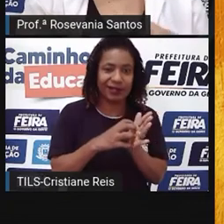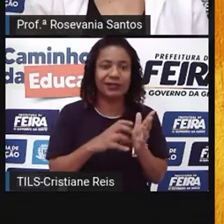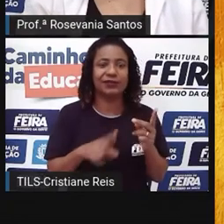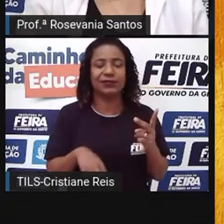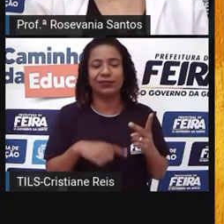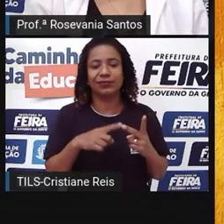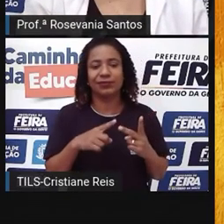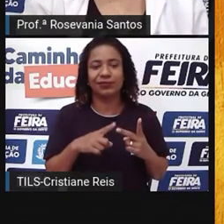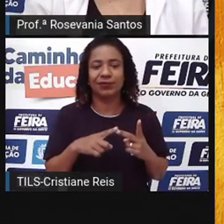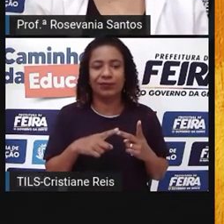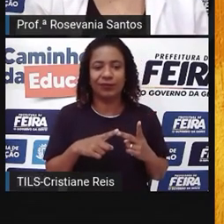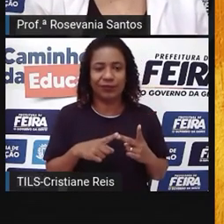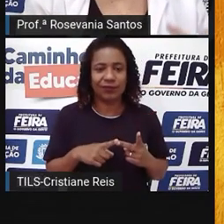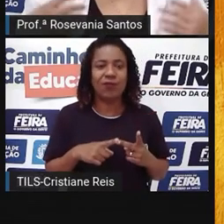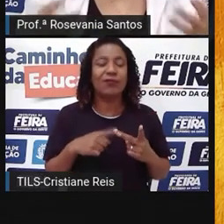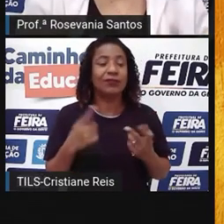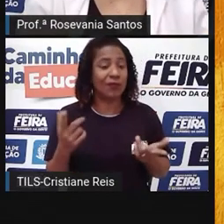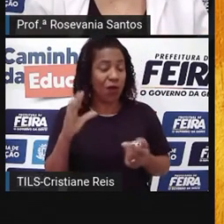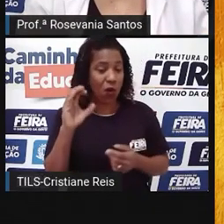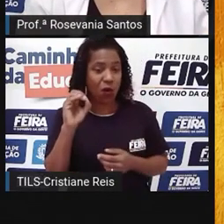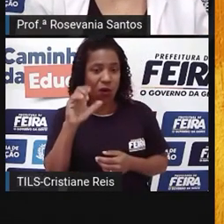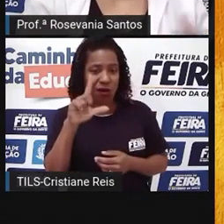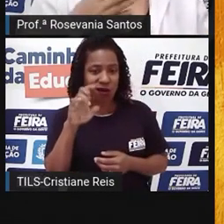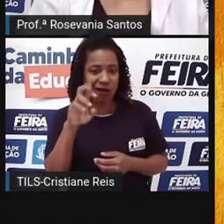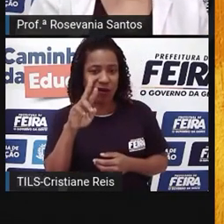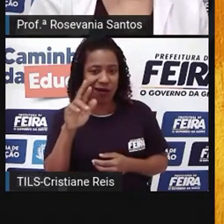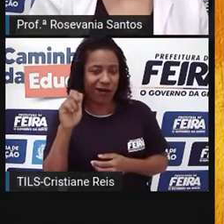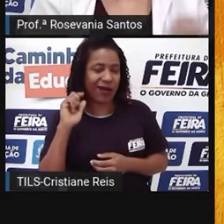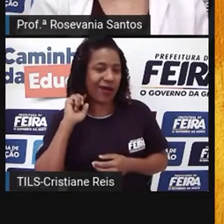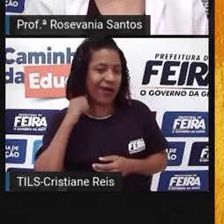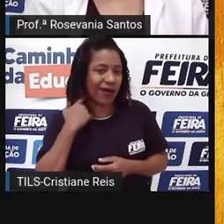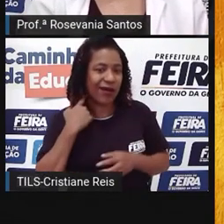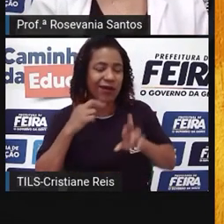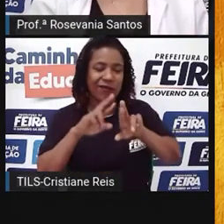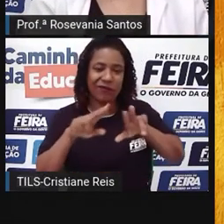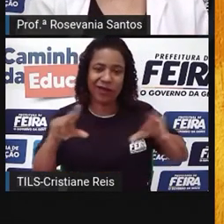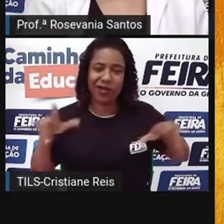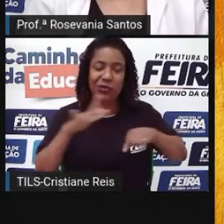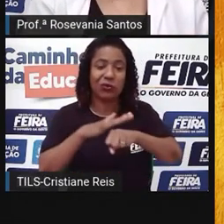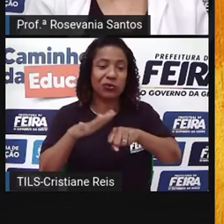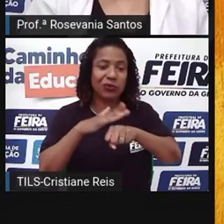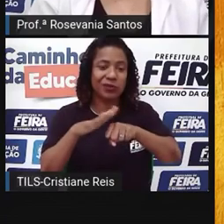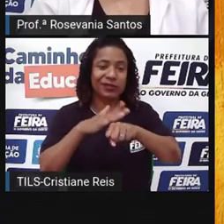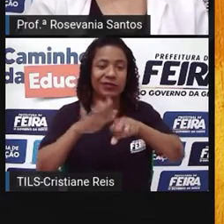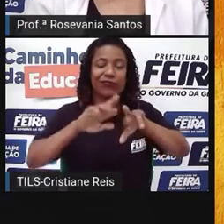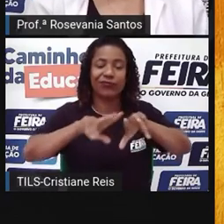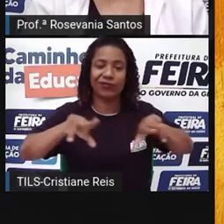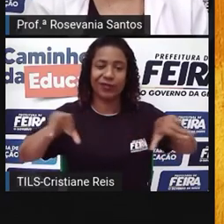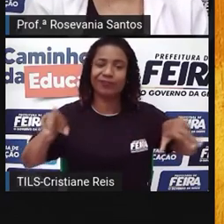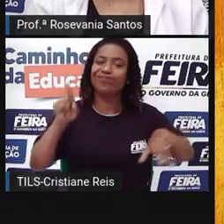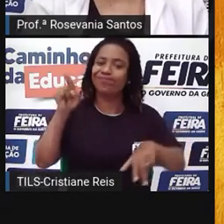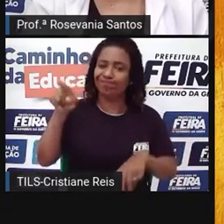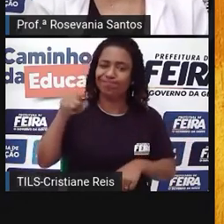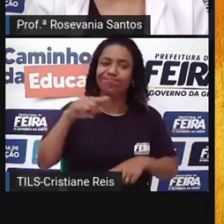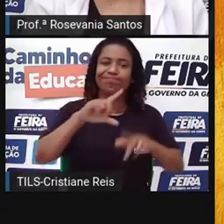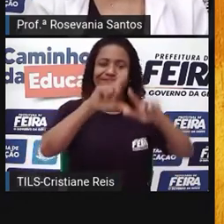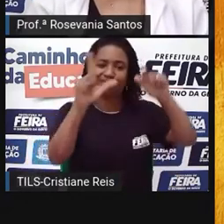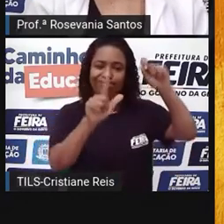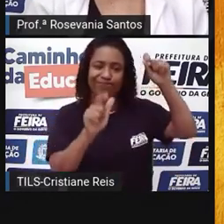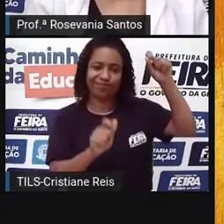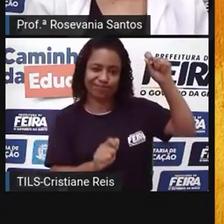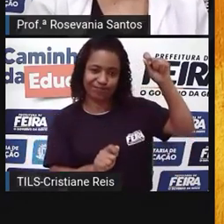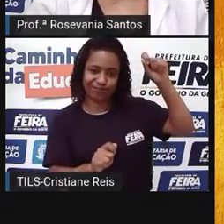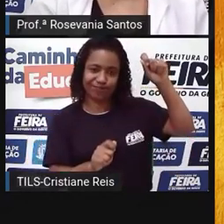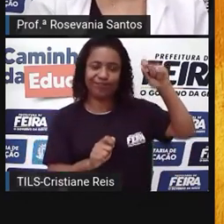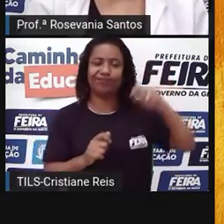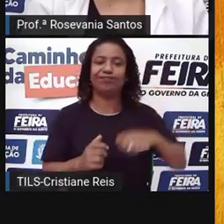né, da cólera, uma série de outras doenças, a gente vai, infelizmente, ver que é muito presente ainda aí nesse continente.